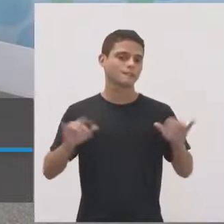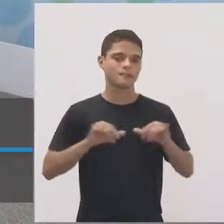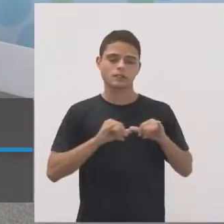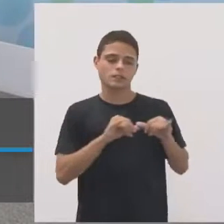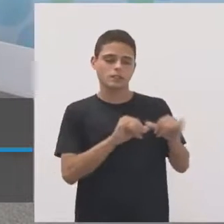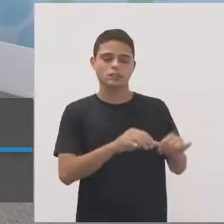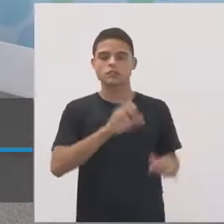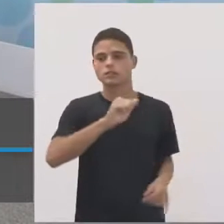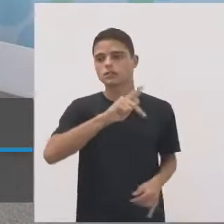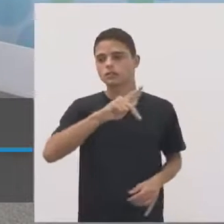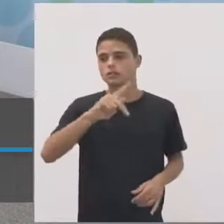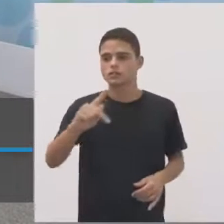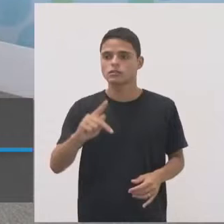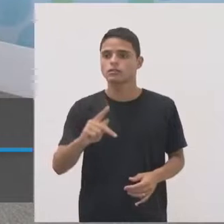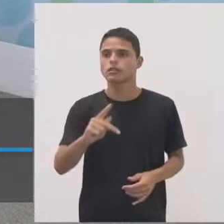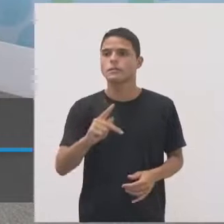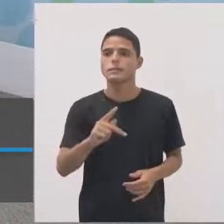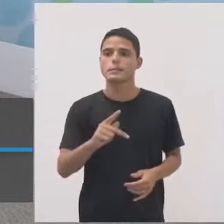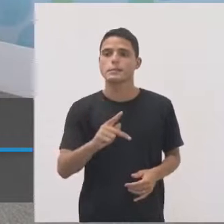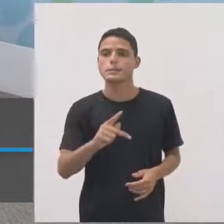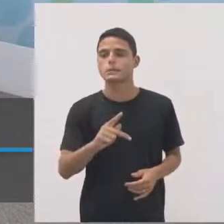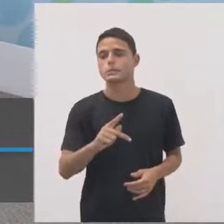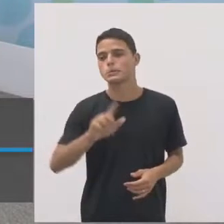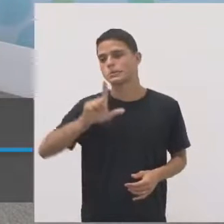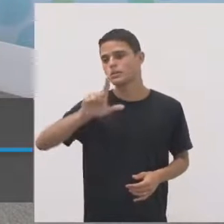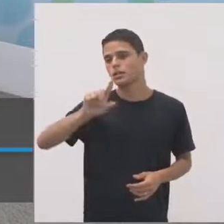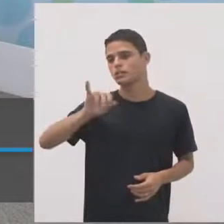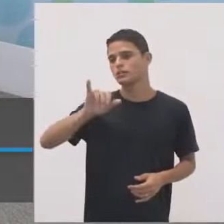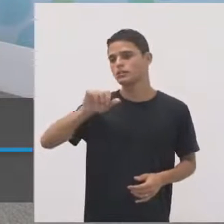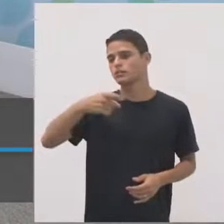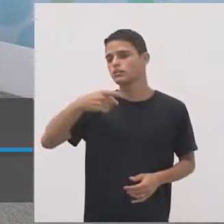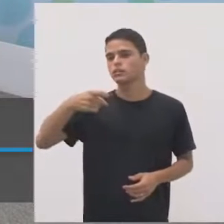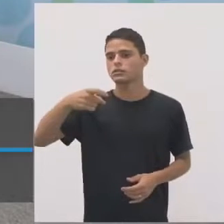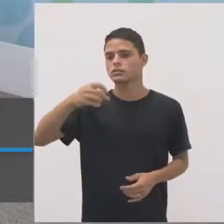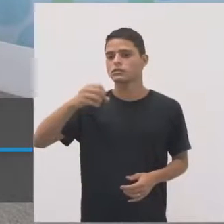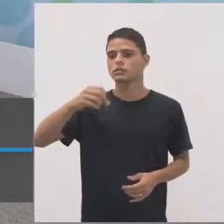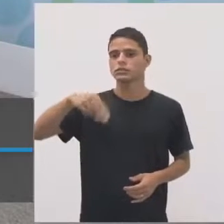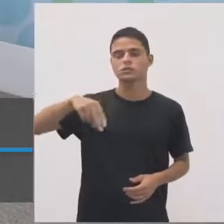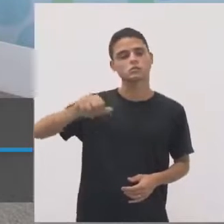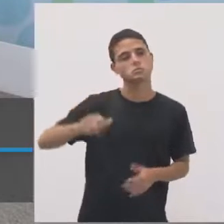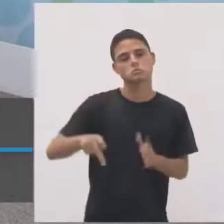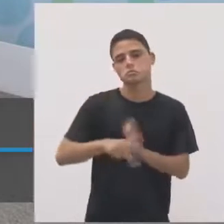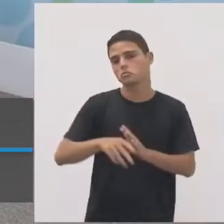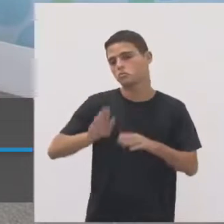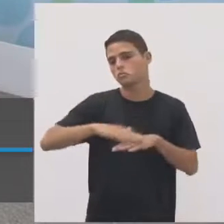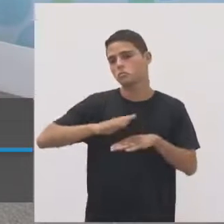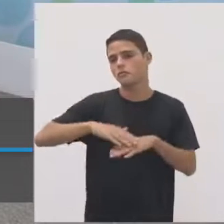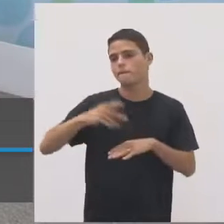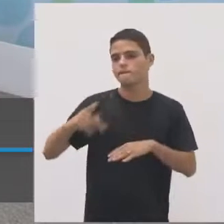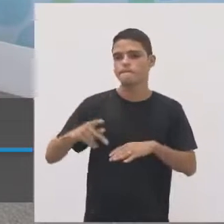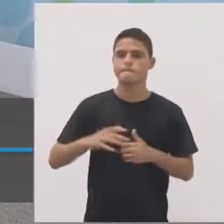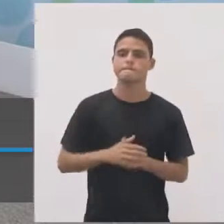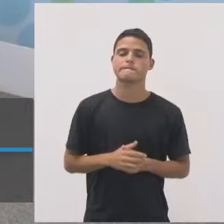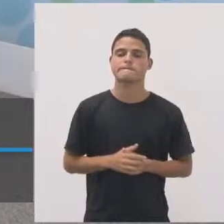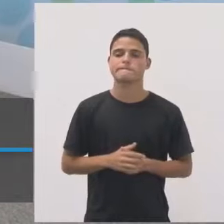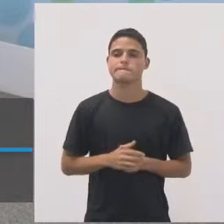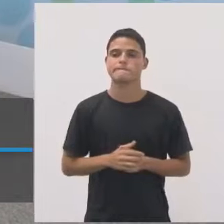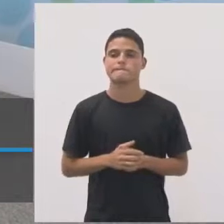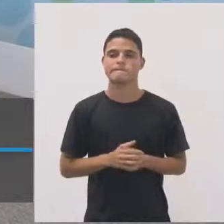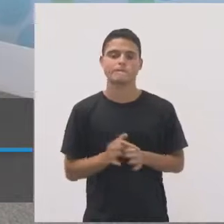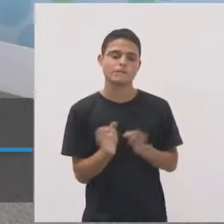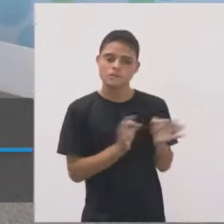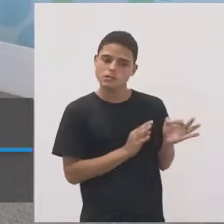vai ser só para passar a compra, entendeu? Então eles compram o Linux, sistema operacional que em tese é mais barato, o desenvolvedor desenvolve